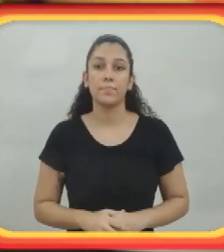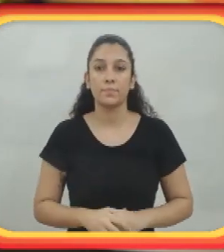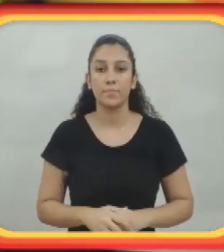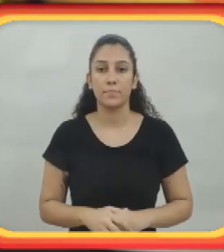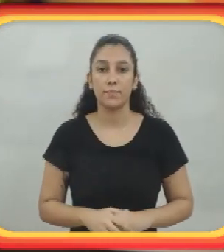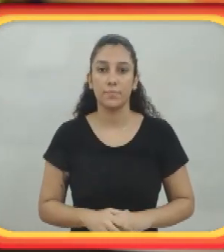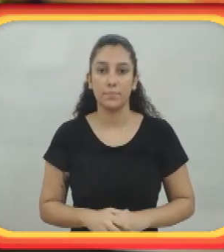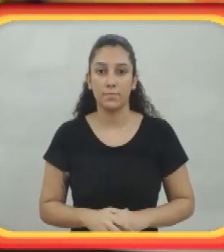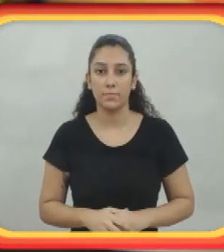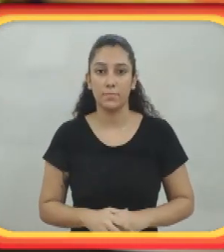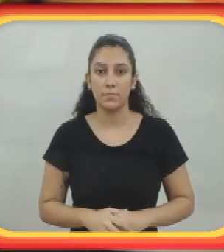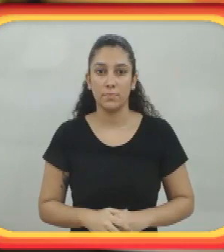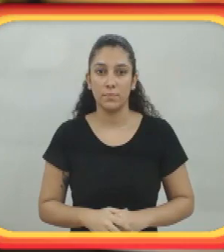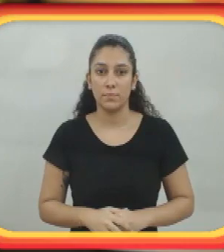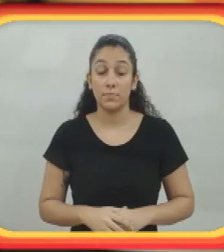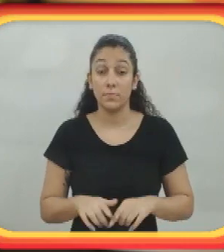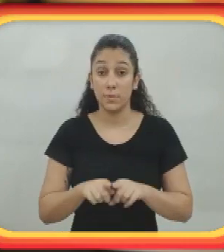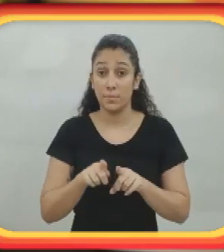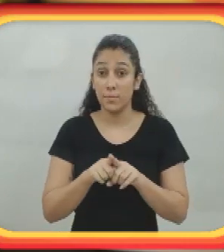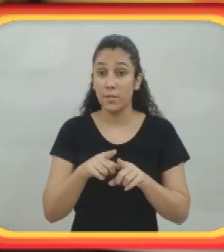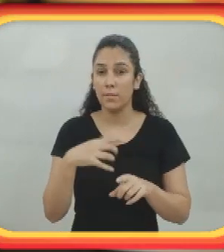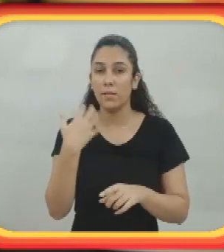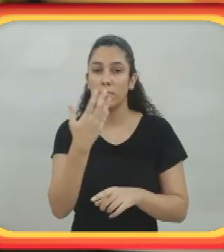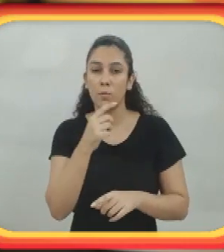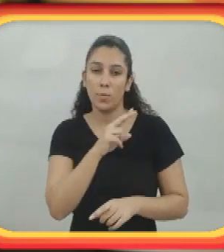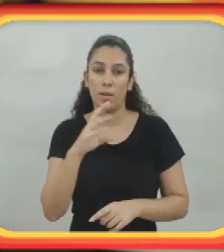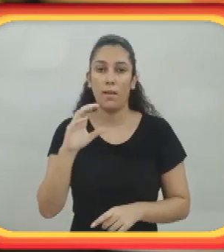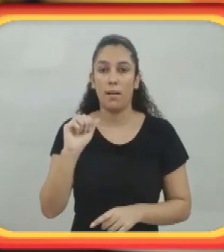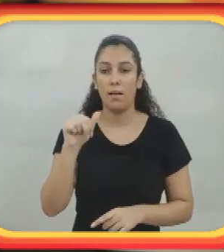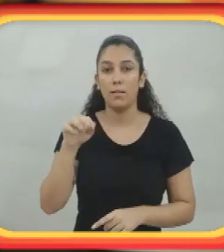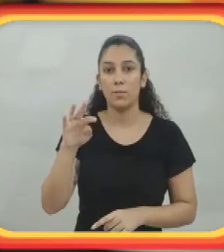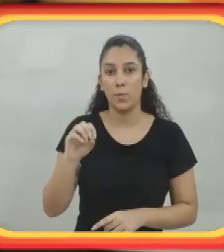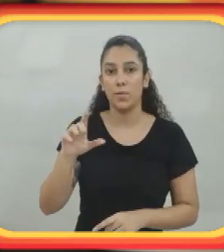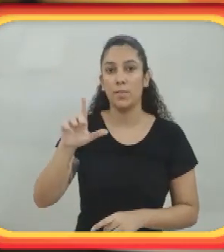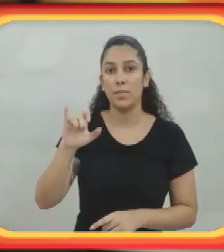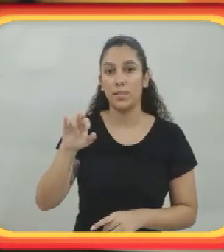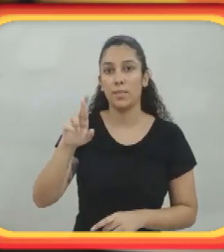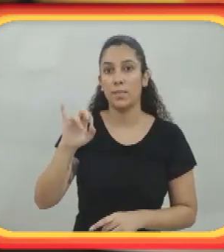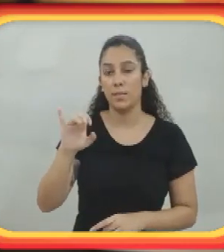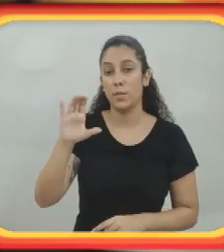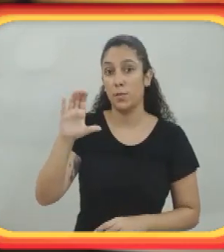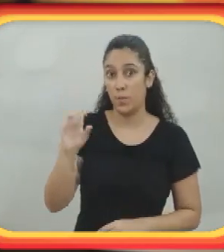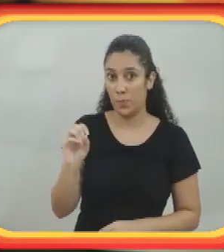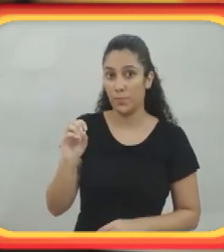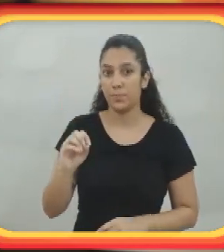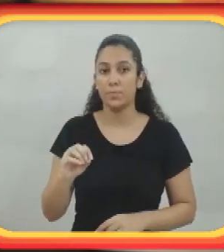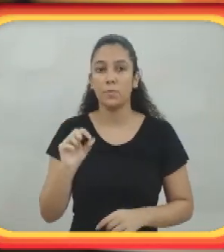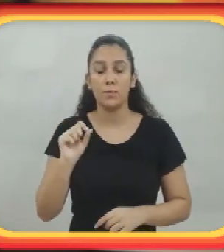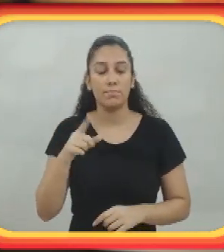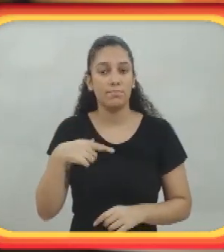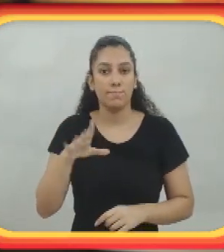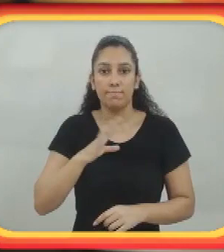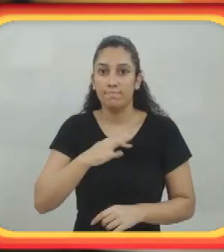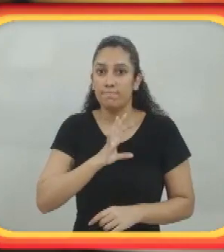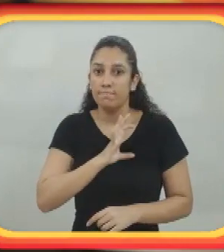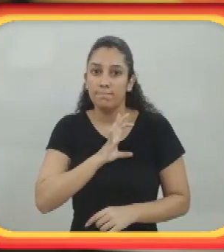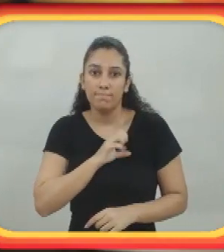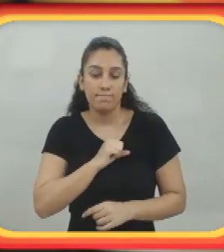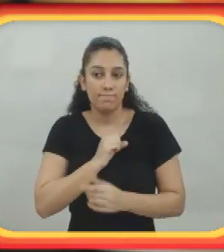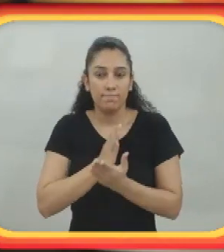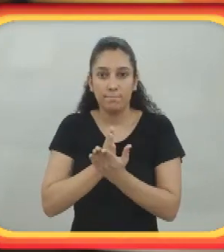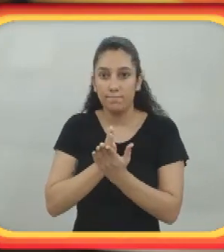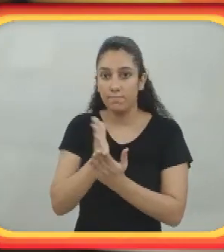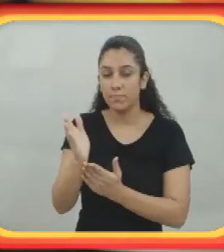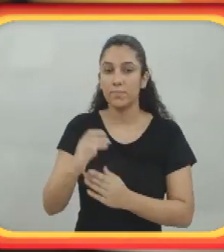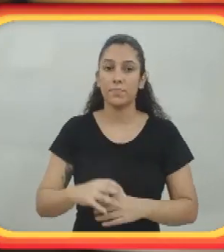na área de publicidade, onde trabalhei por 5 anos, e no meio disso